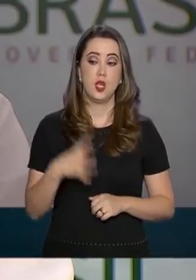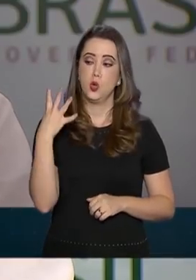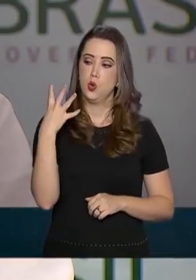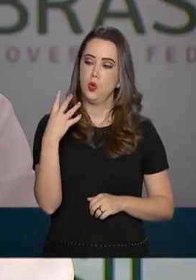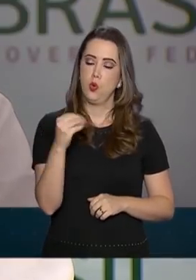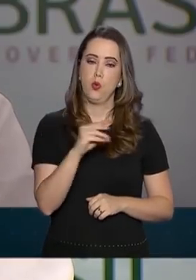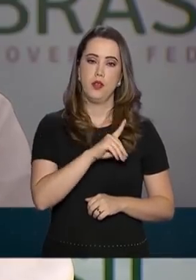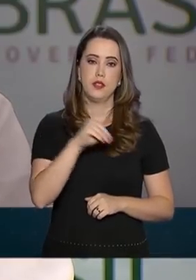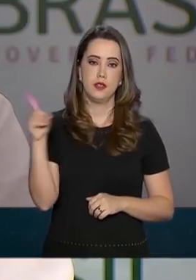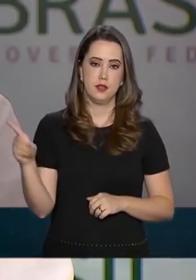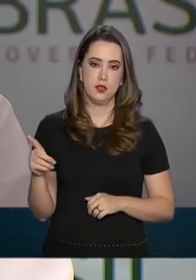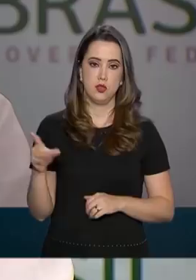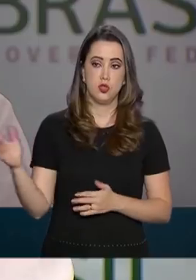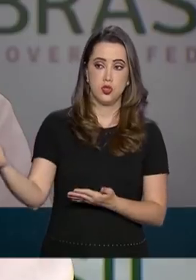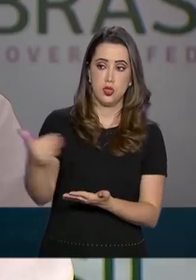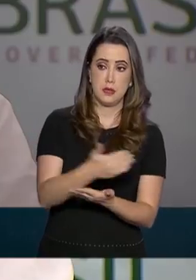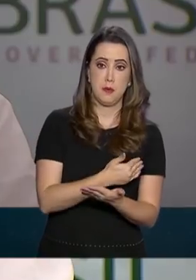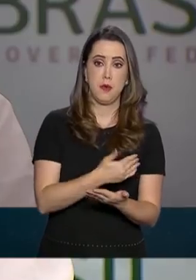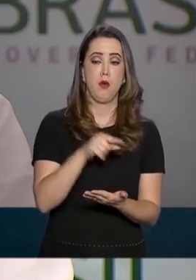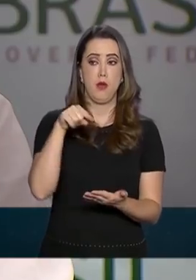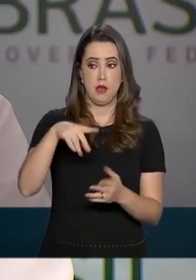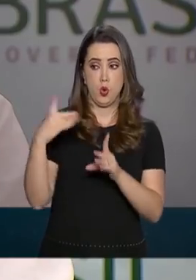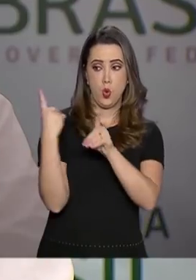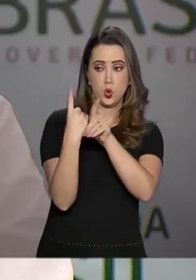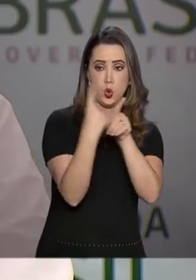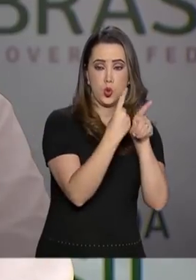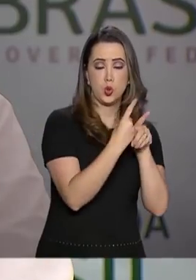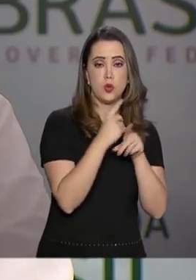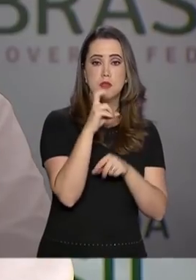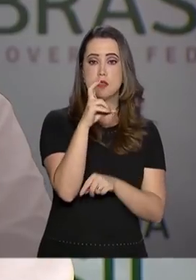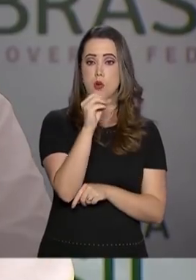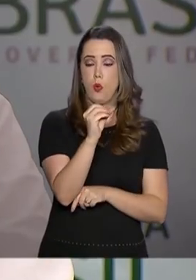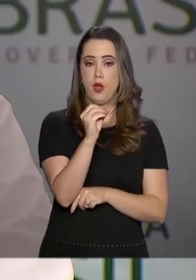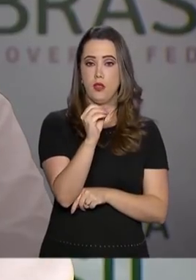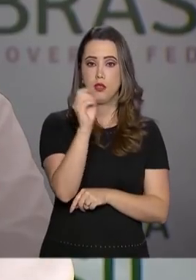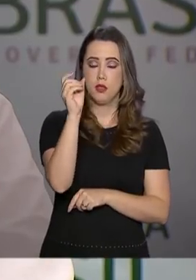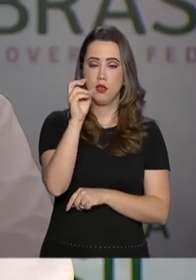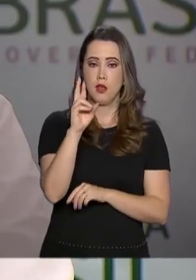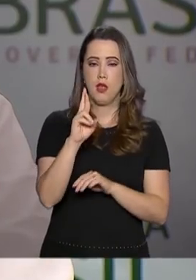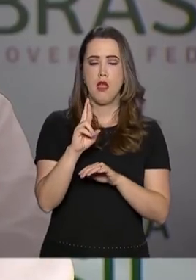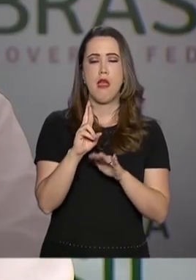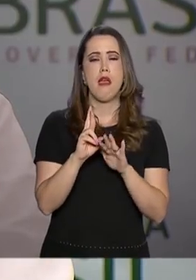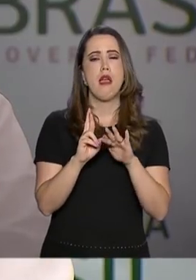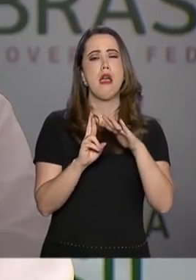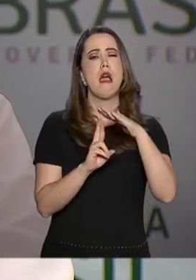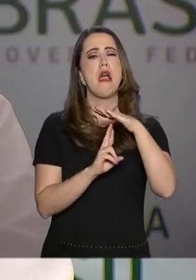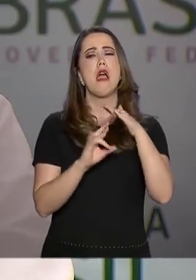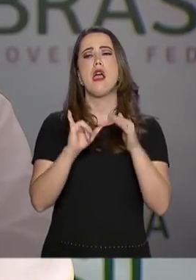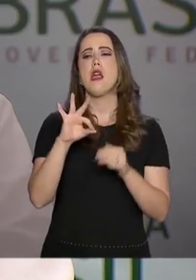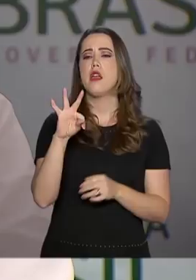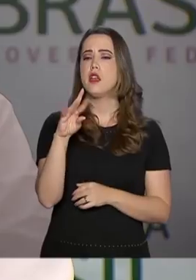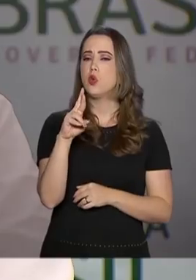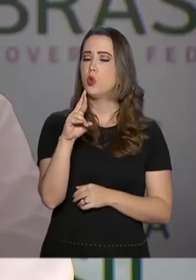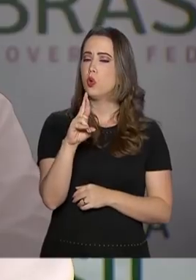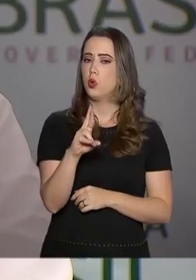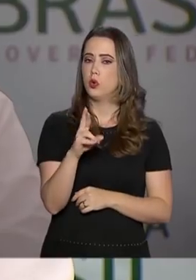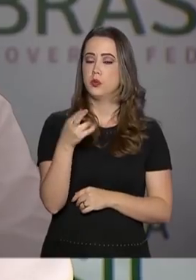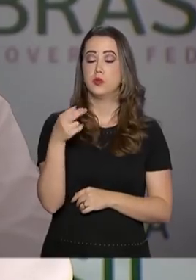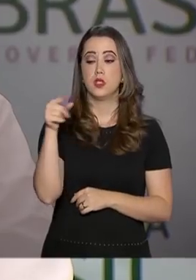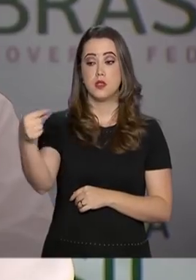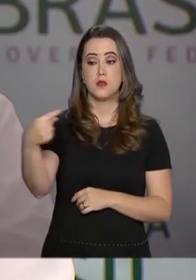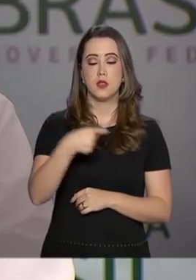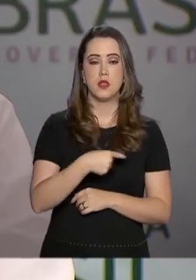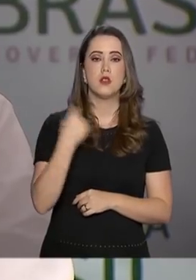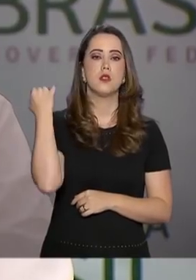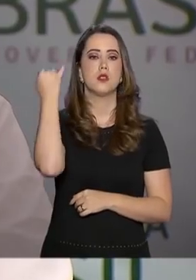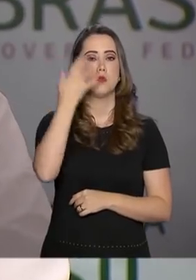50 reitores, 50 reitores. Isso ninguém fala. Eles vêm aqui, eu explico que contingenciamento, a